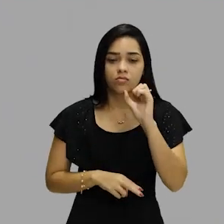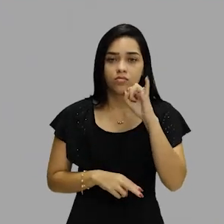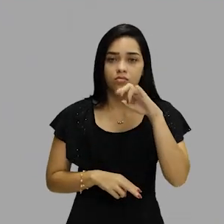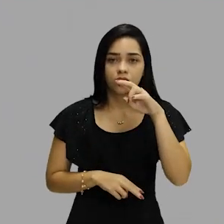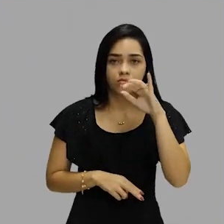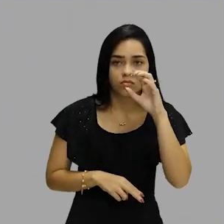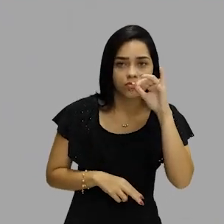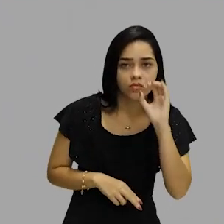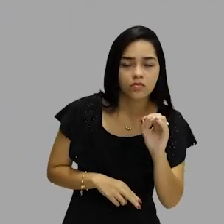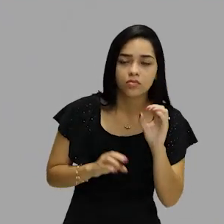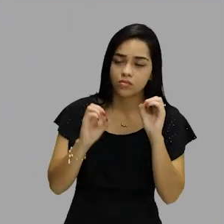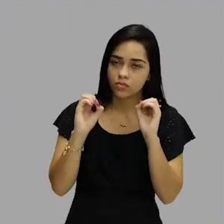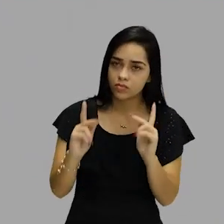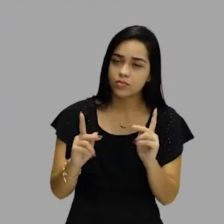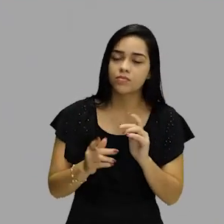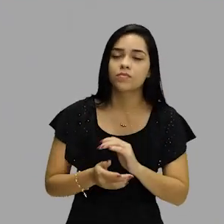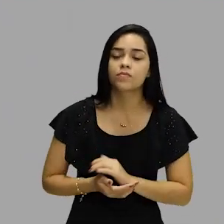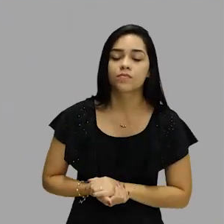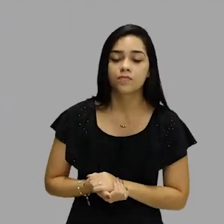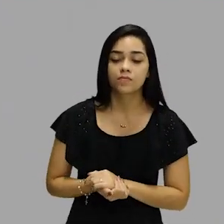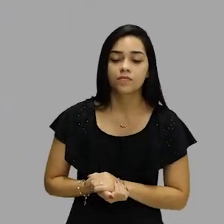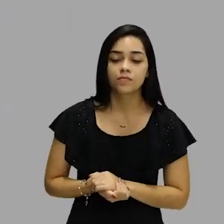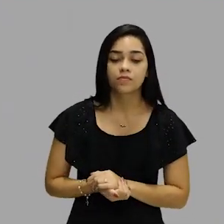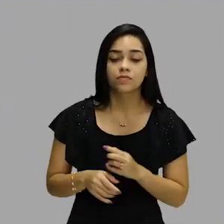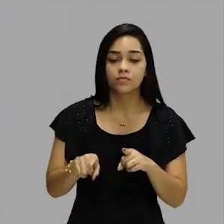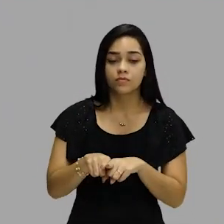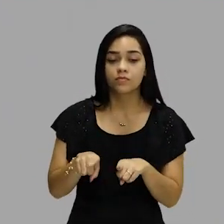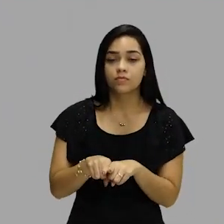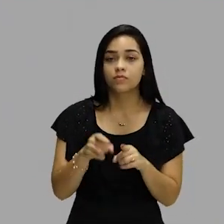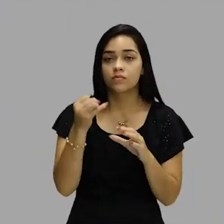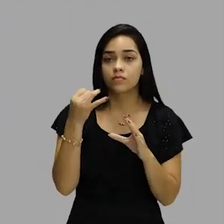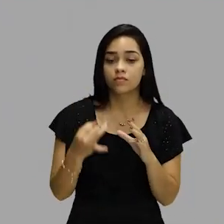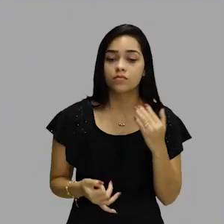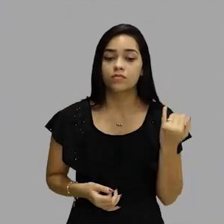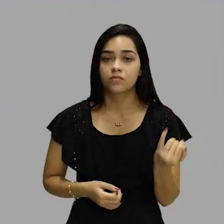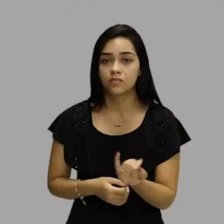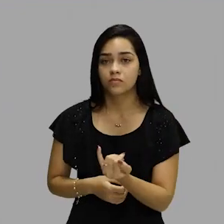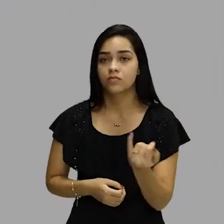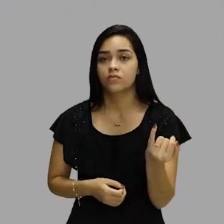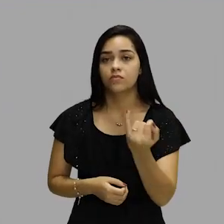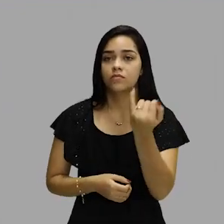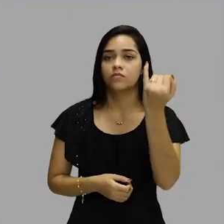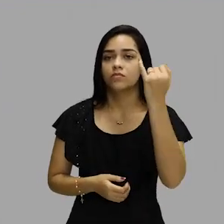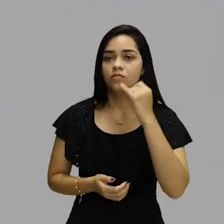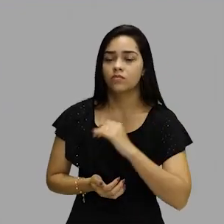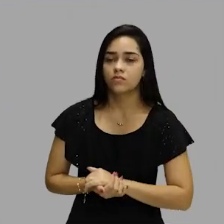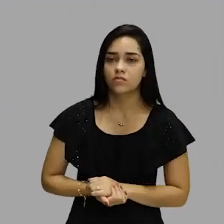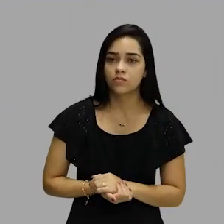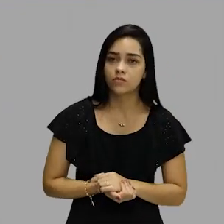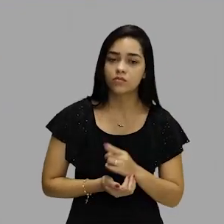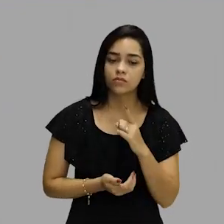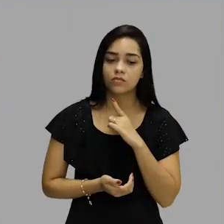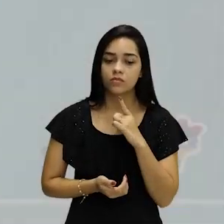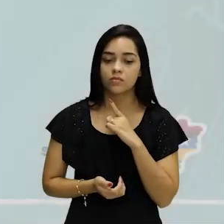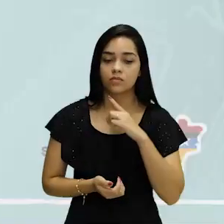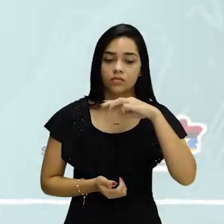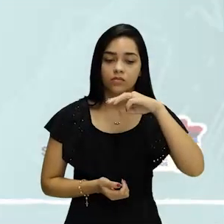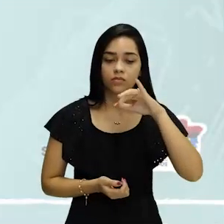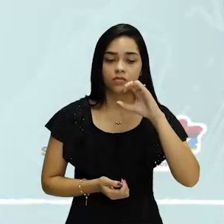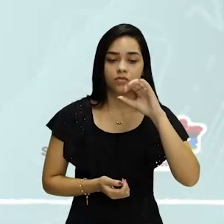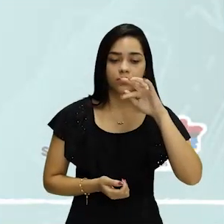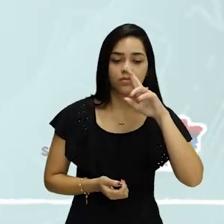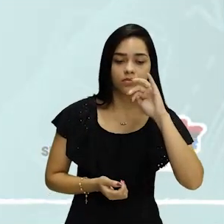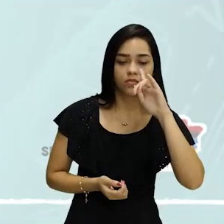sincício, ok? Outra característica importante, né? Elas têm miofibrilas com